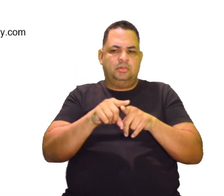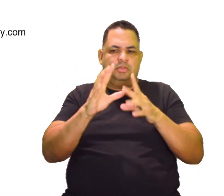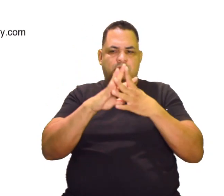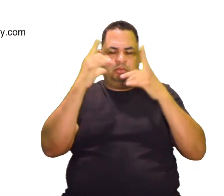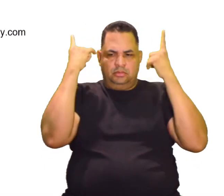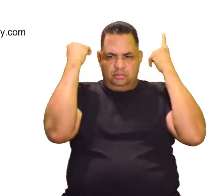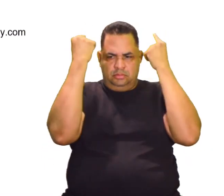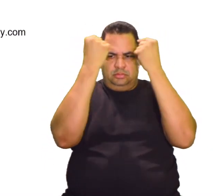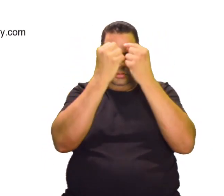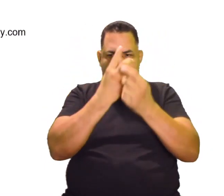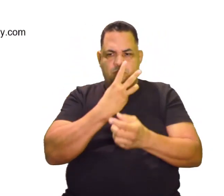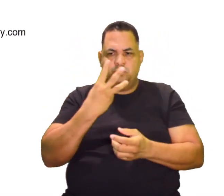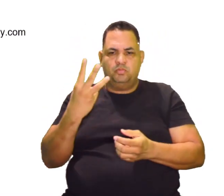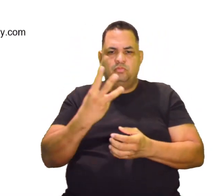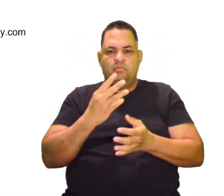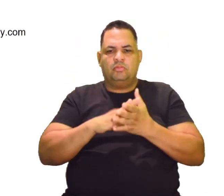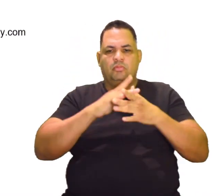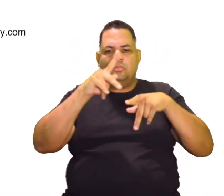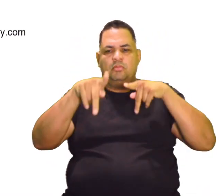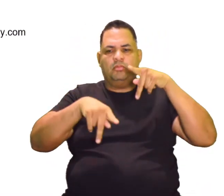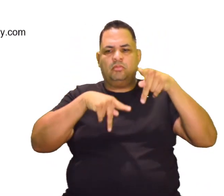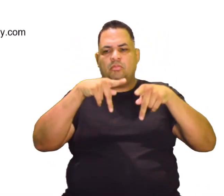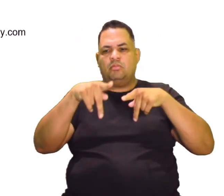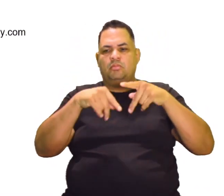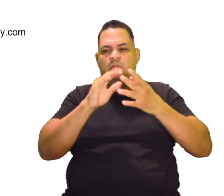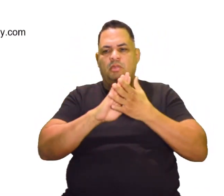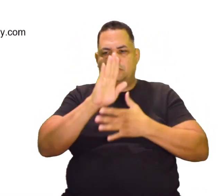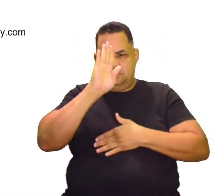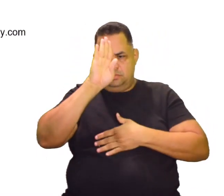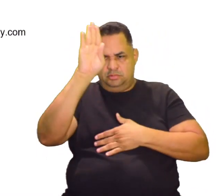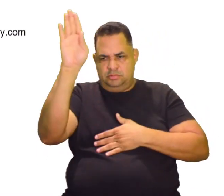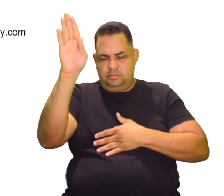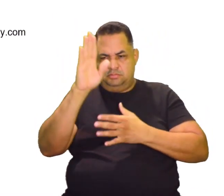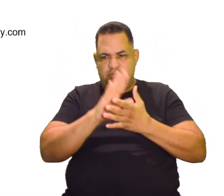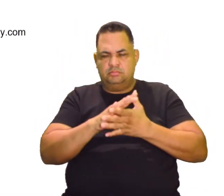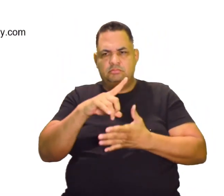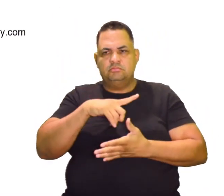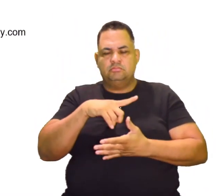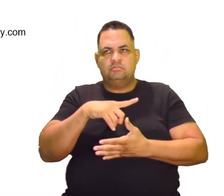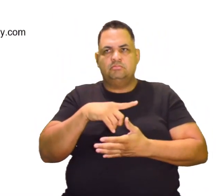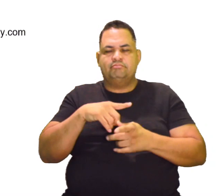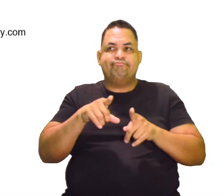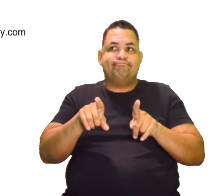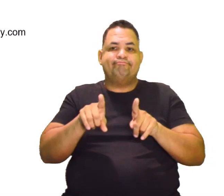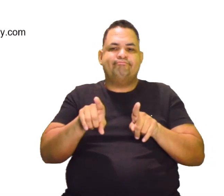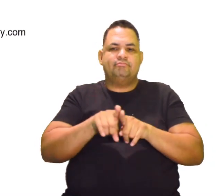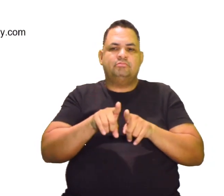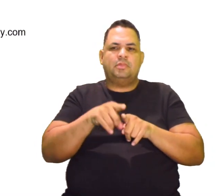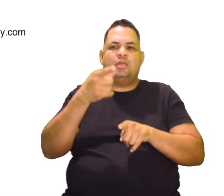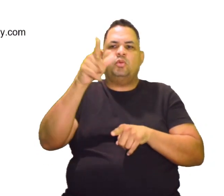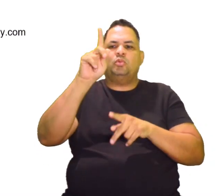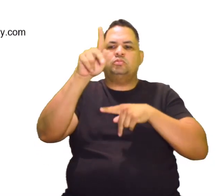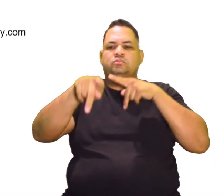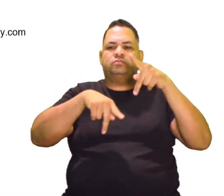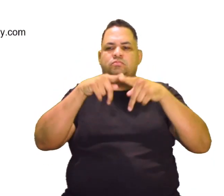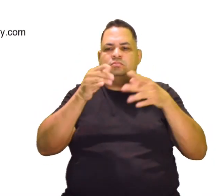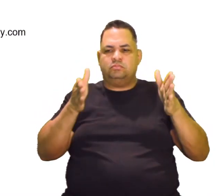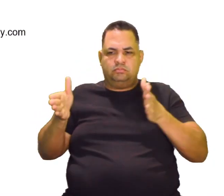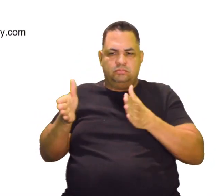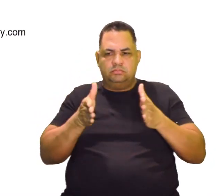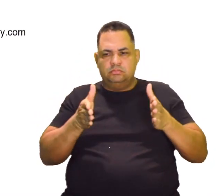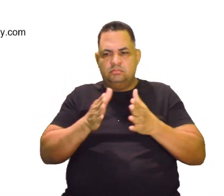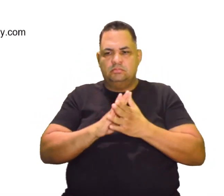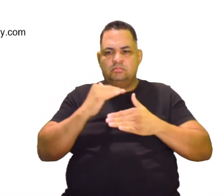três civilizações assim, mais que se destacam, né, mas houveram outros povos, né, muitos povos nesse período também